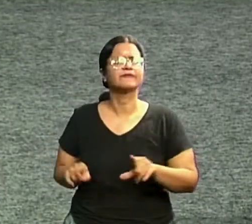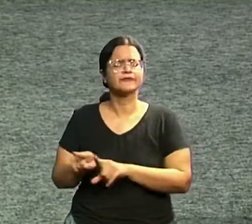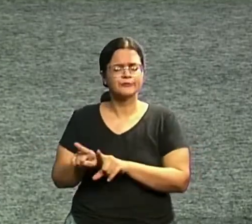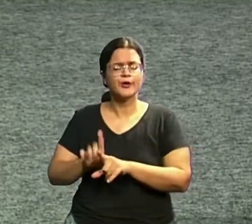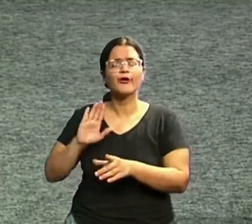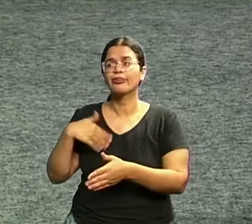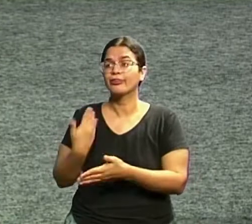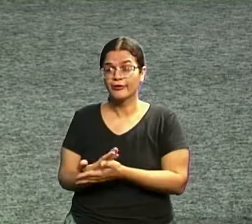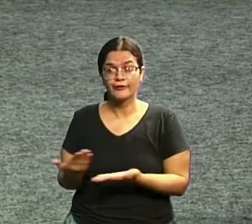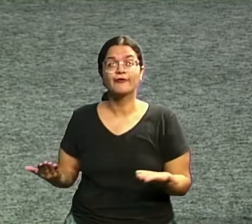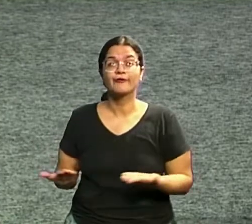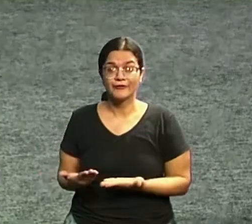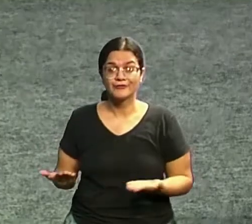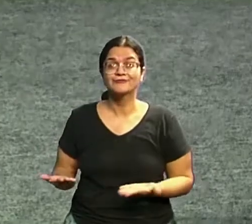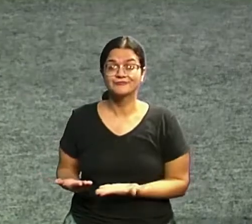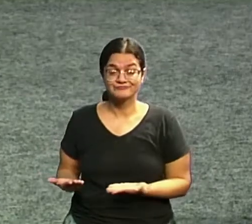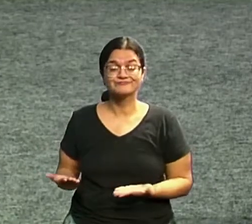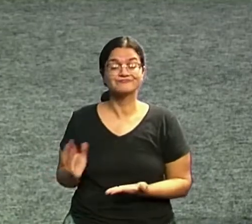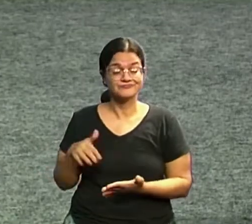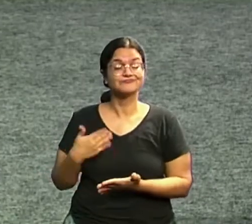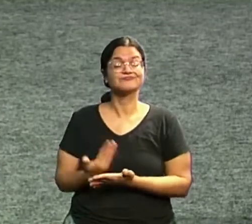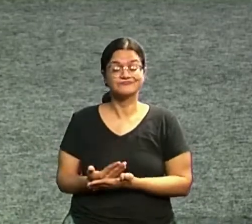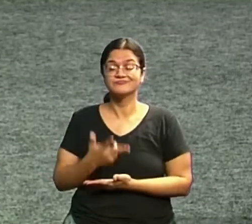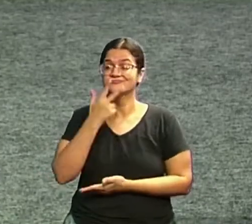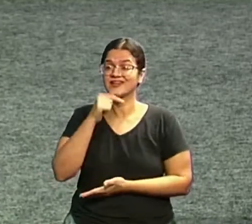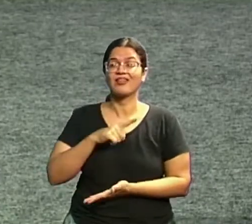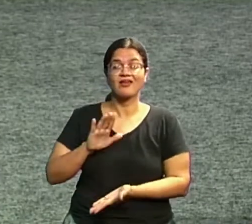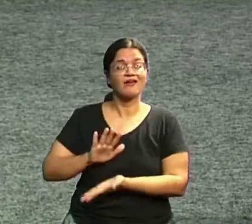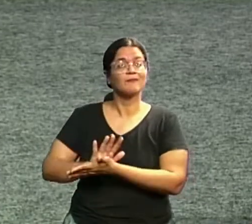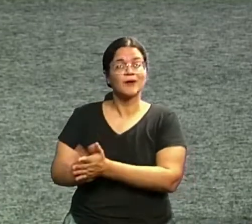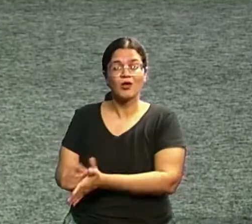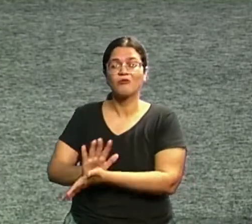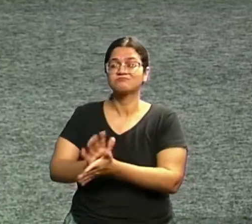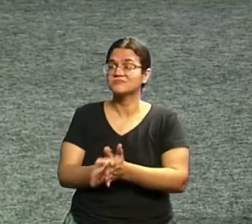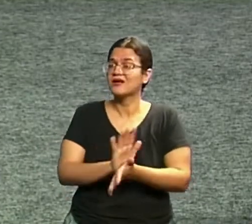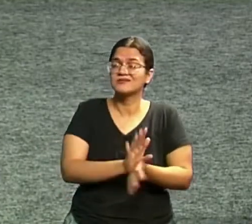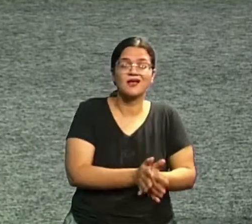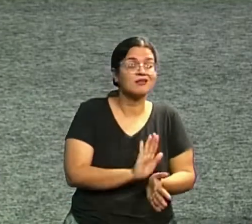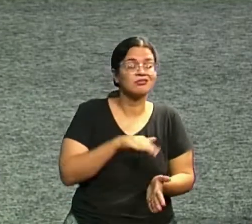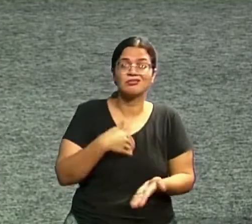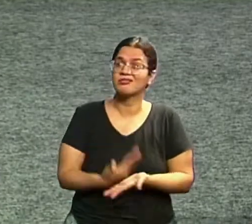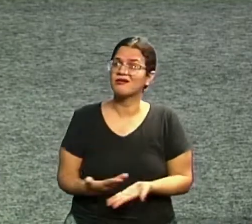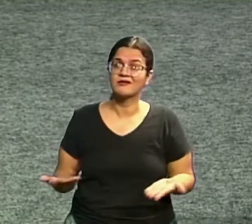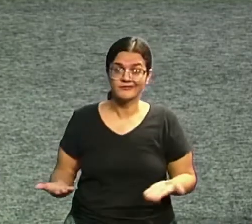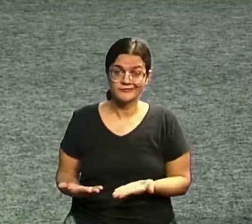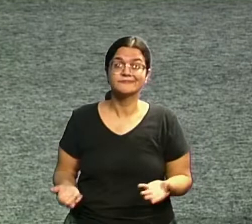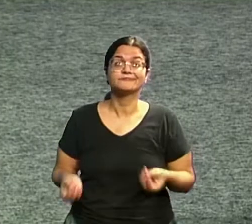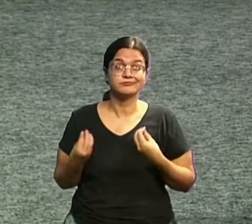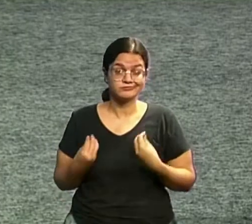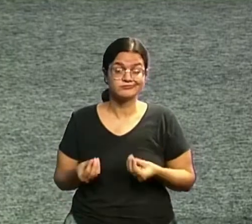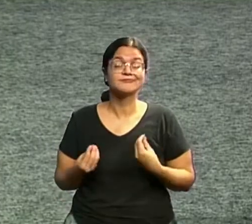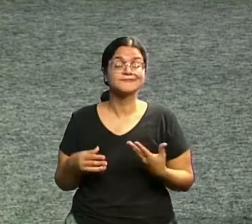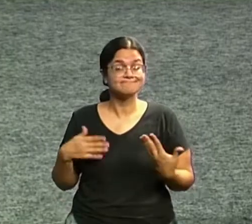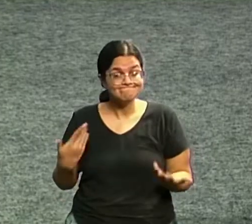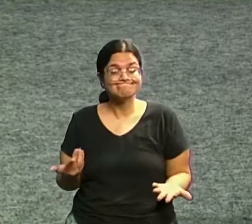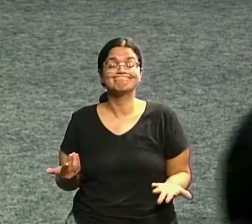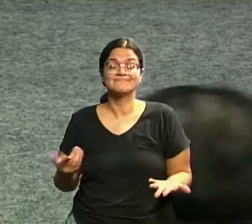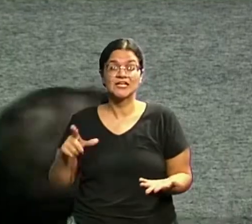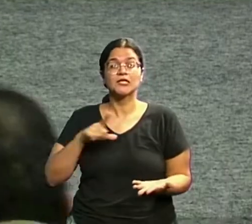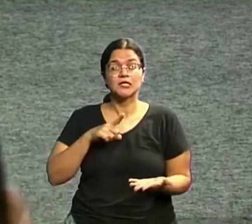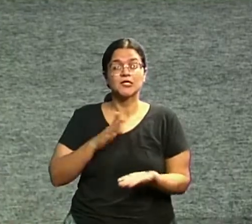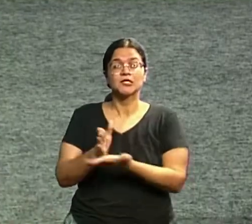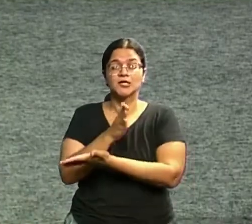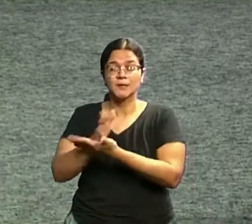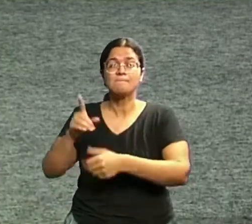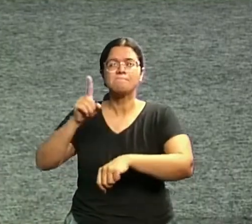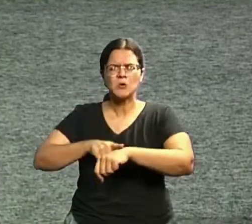até hoje, por incrível que pareça, discriminação e preconceito. Então, são em